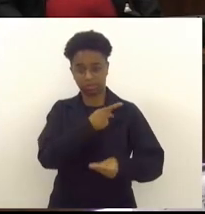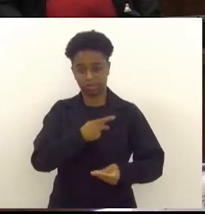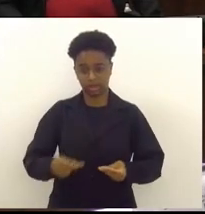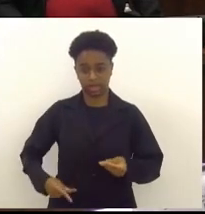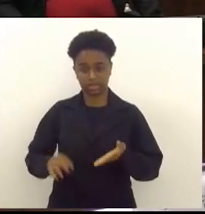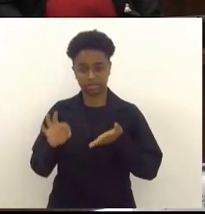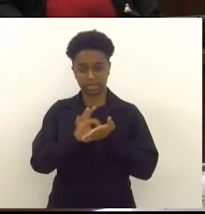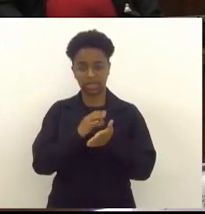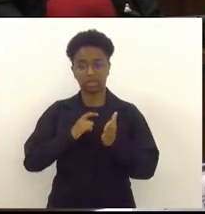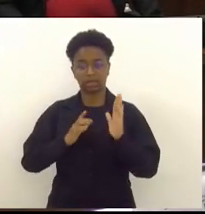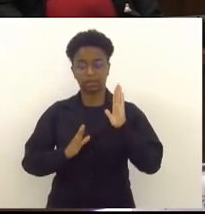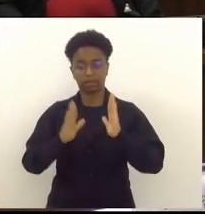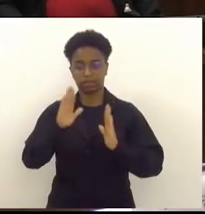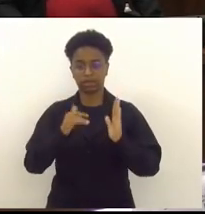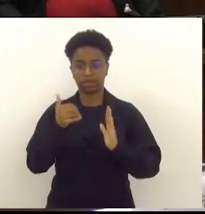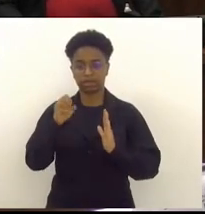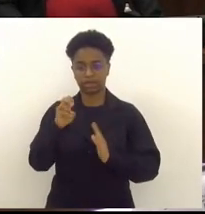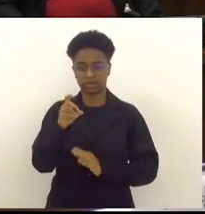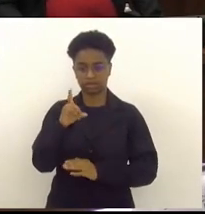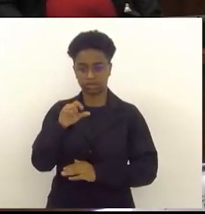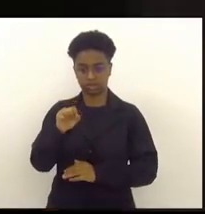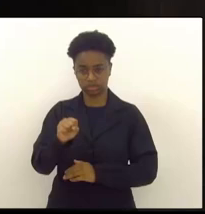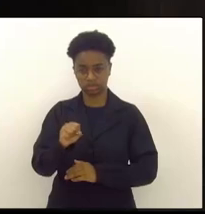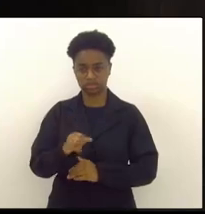tem 15 dias.